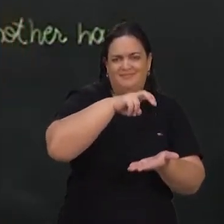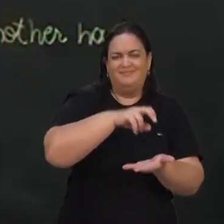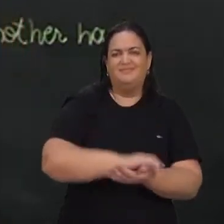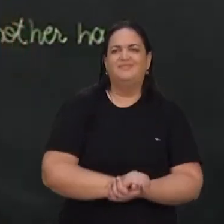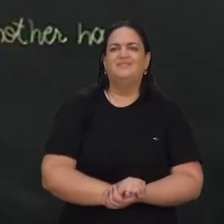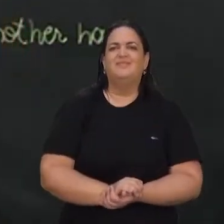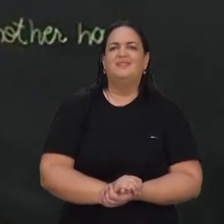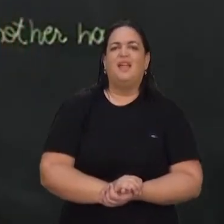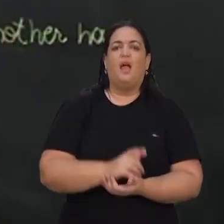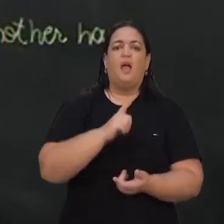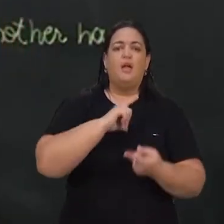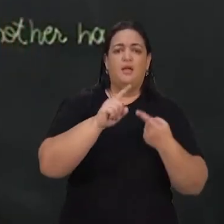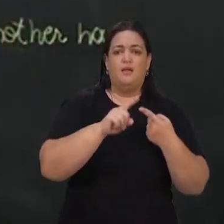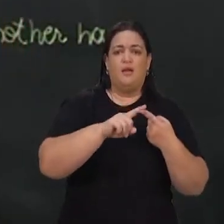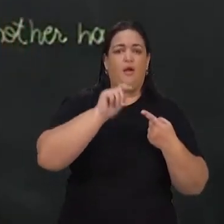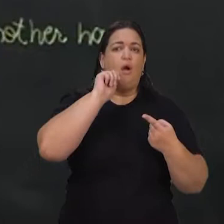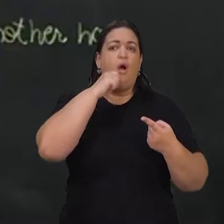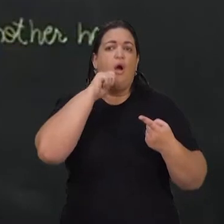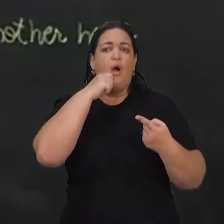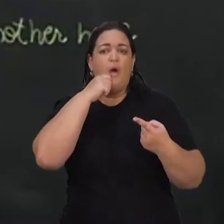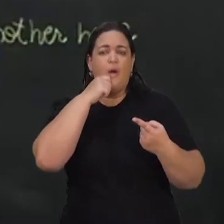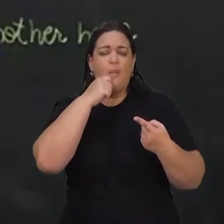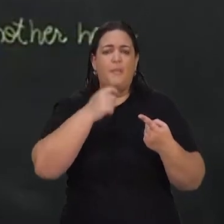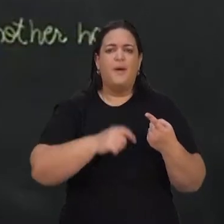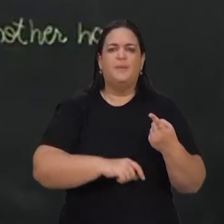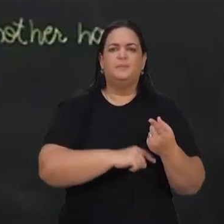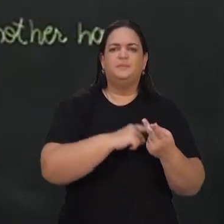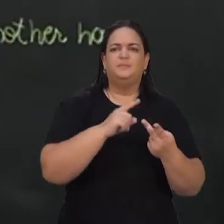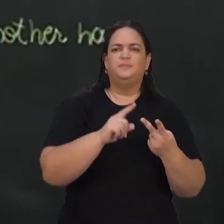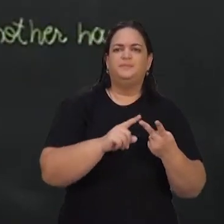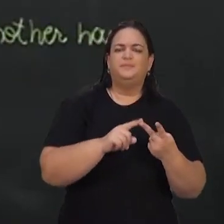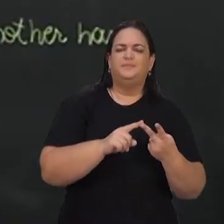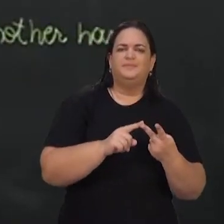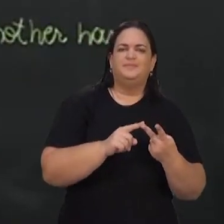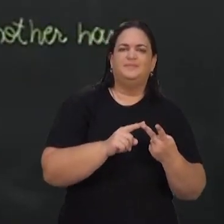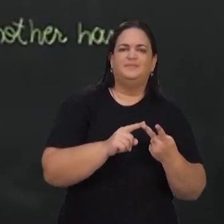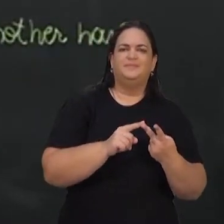tenho pão, bread,